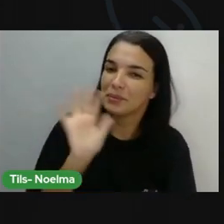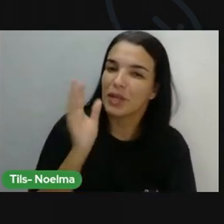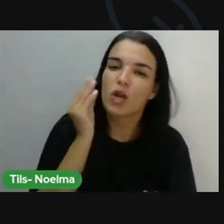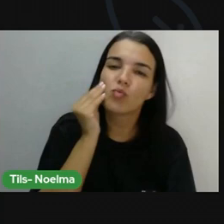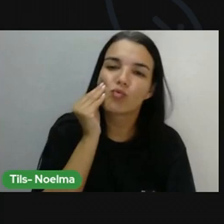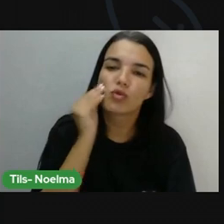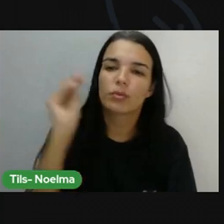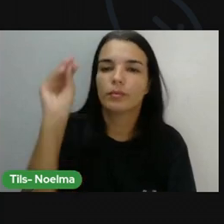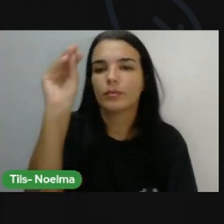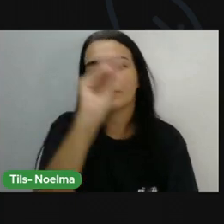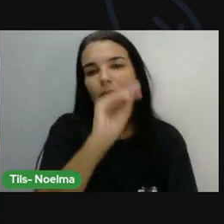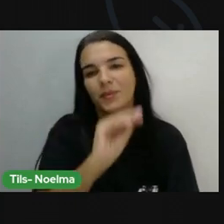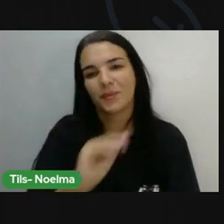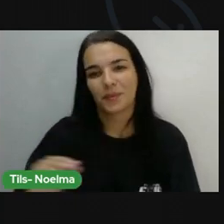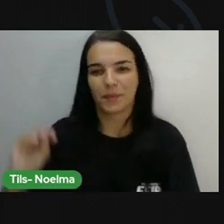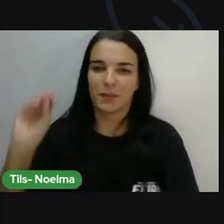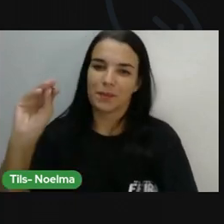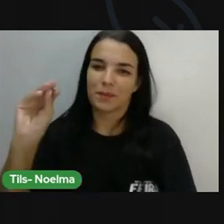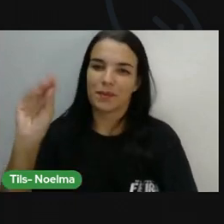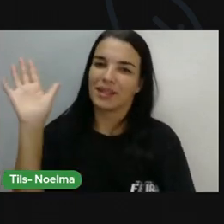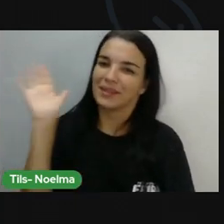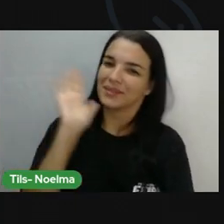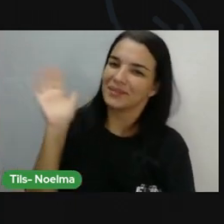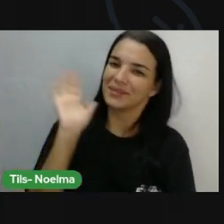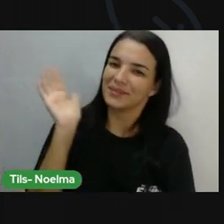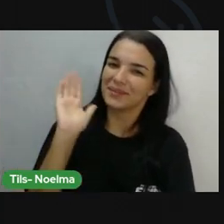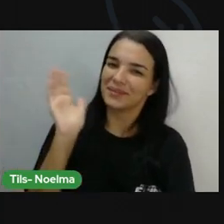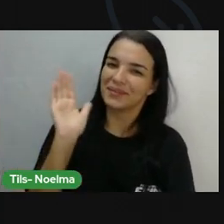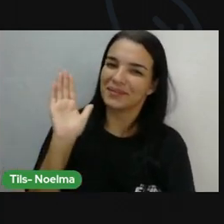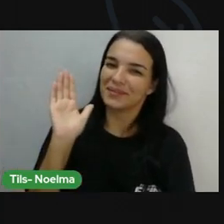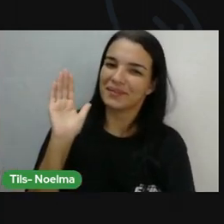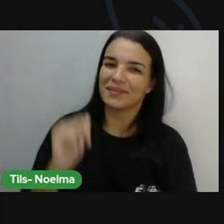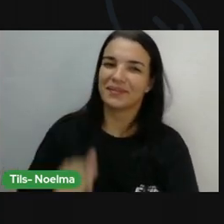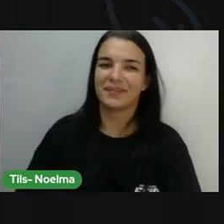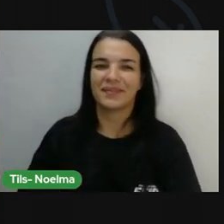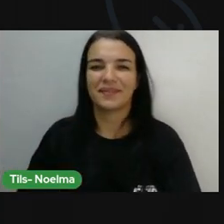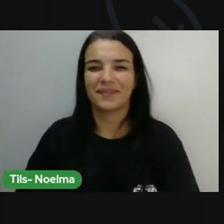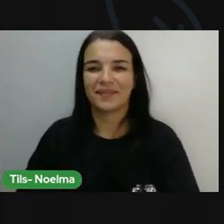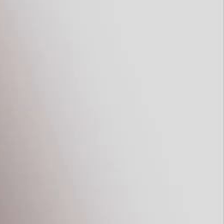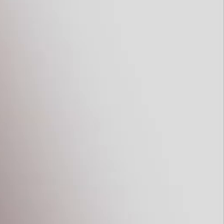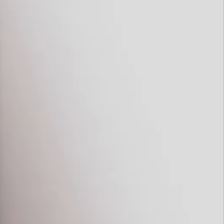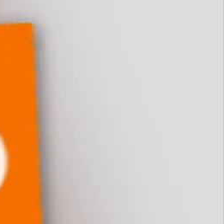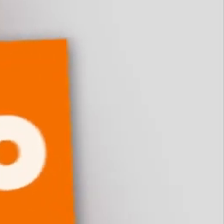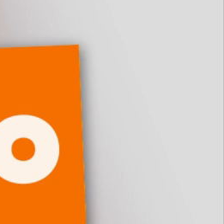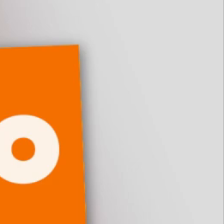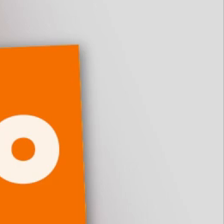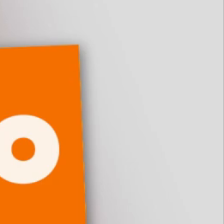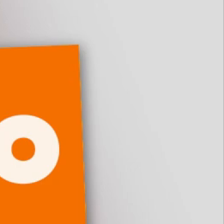Beijinho no coração de cada um de vocês e até a próxima aula. Tchau, tchau!